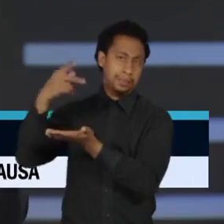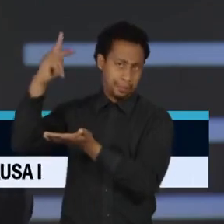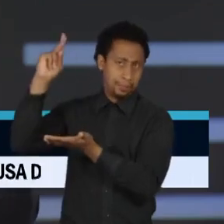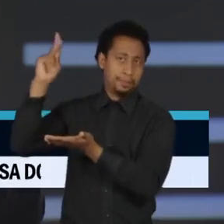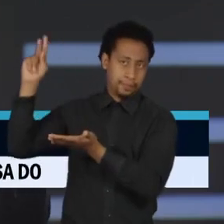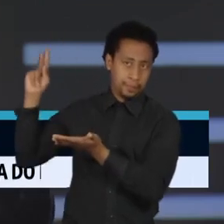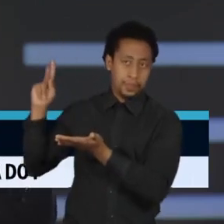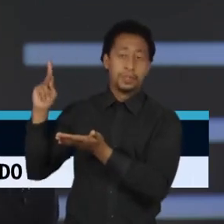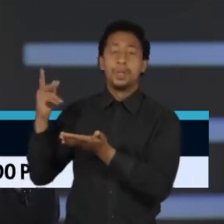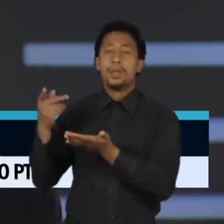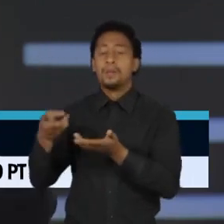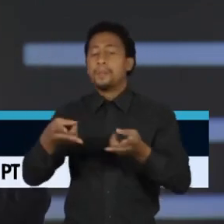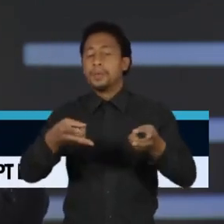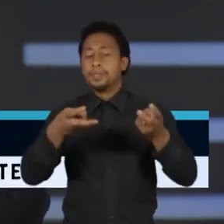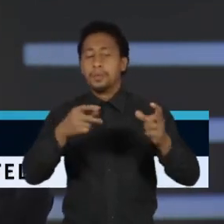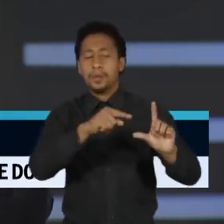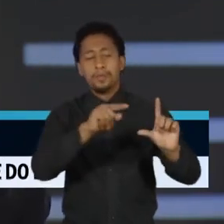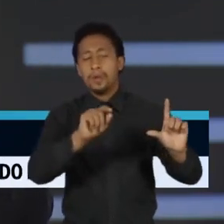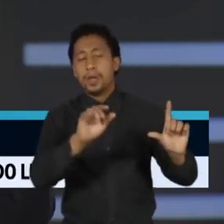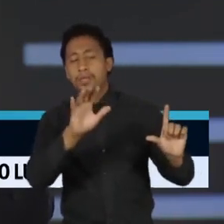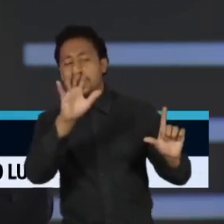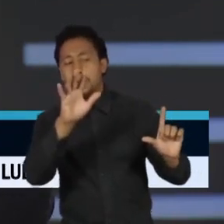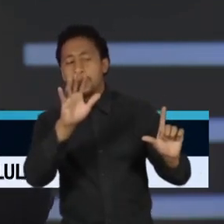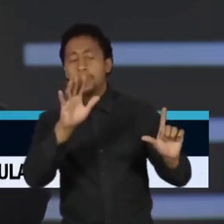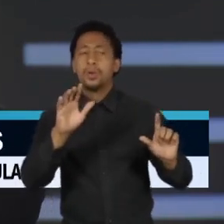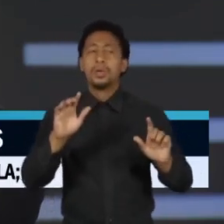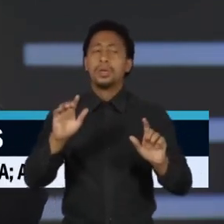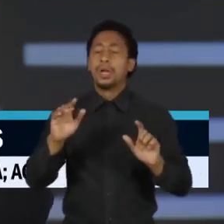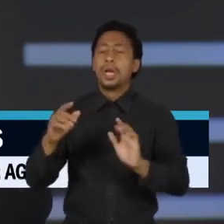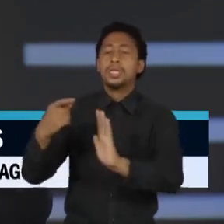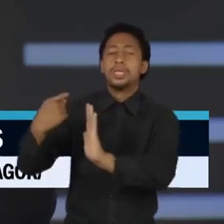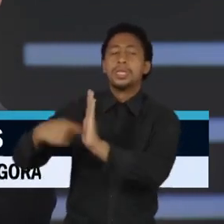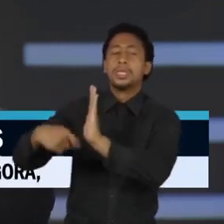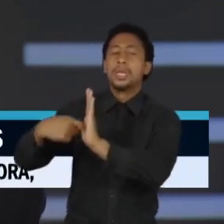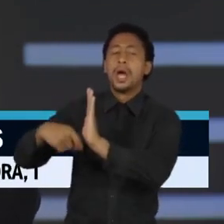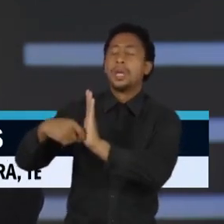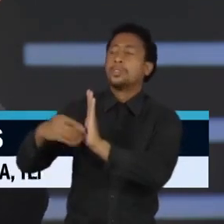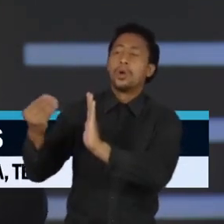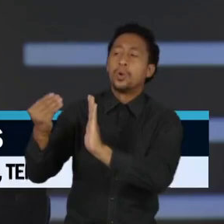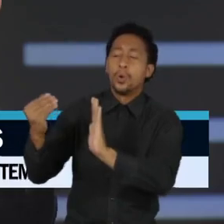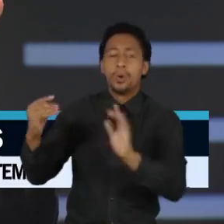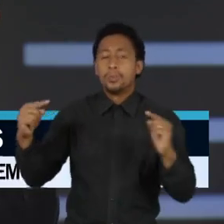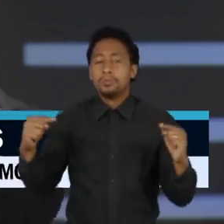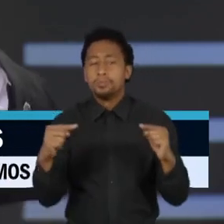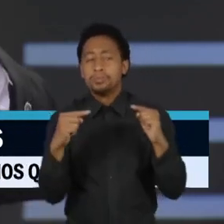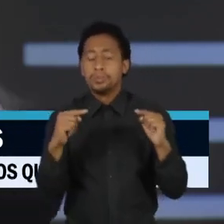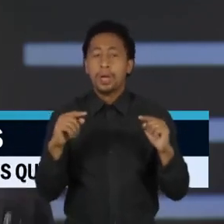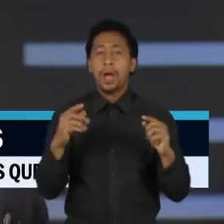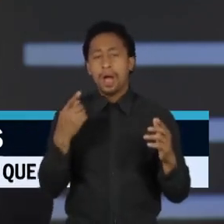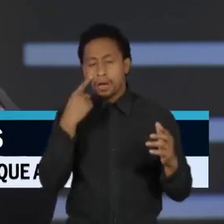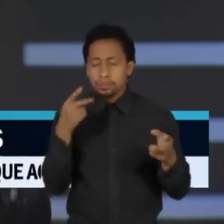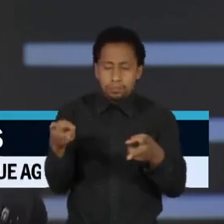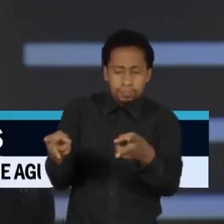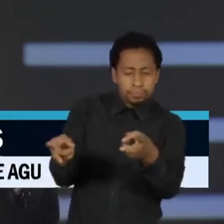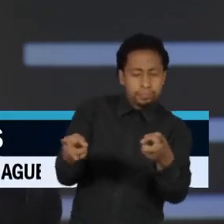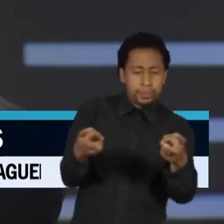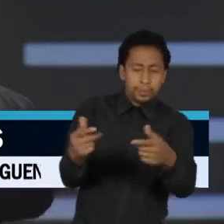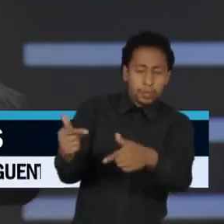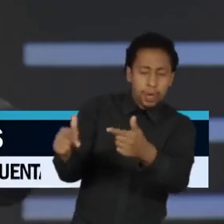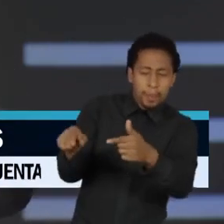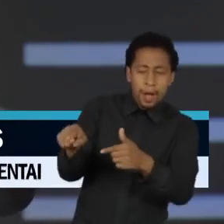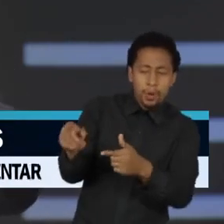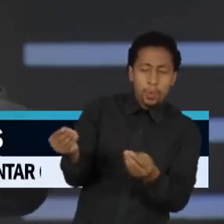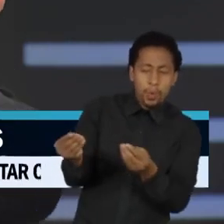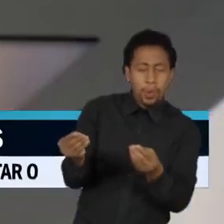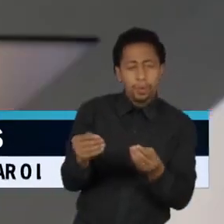meta de inflação relativamente baixa, mas ele olha a inflação combinado com crescimento econômico ou emprego. E ele tenta calibrar essas coisas, ele não